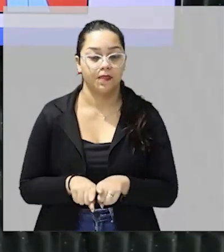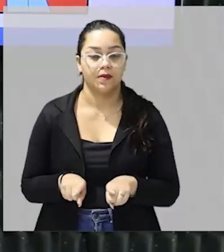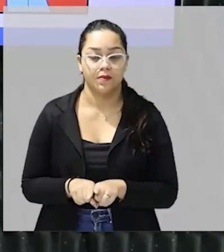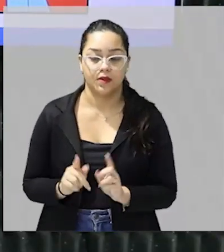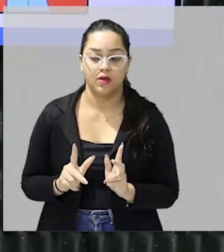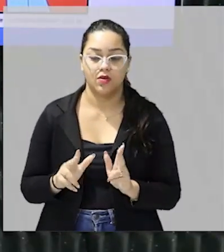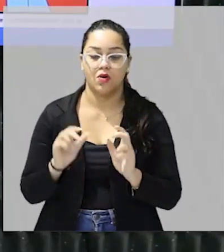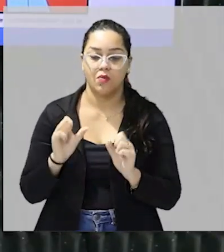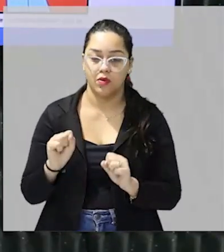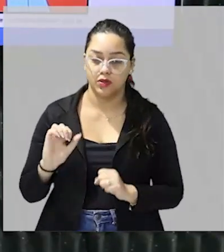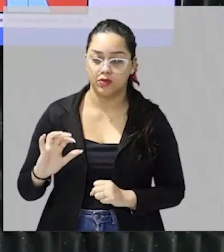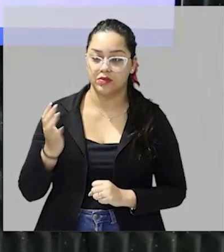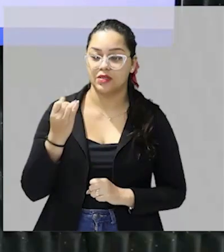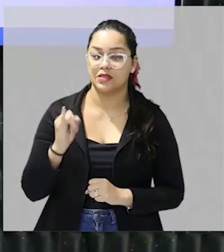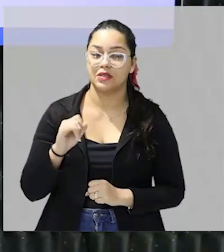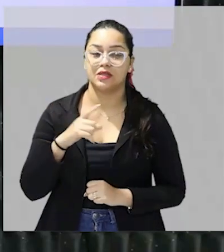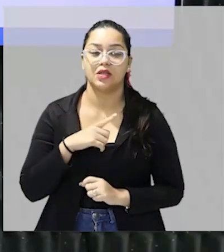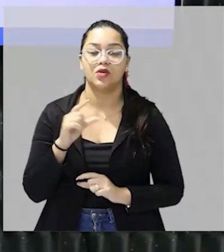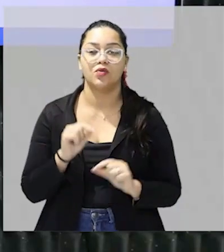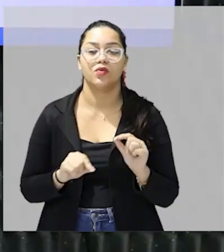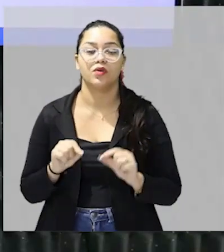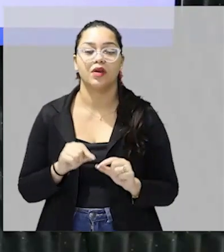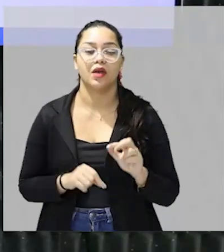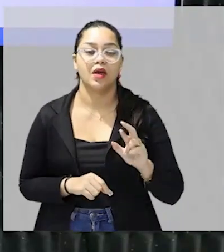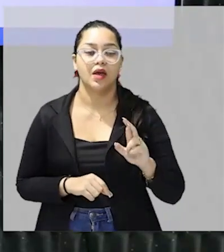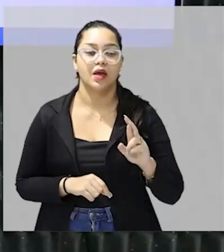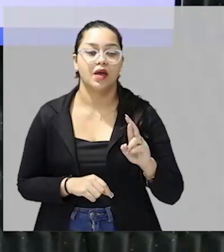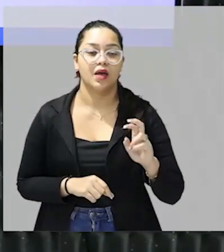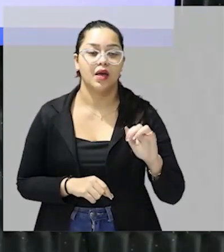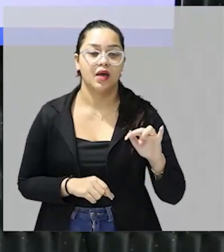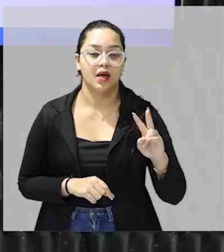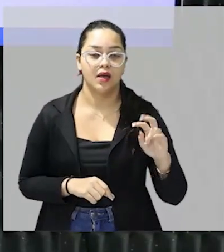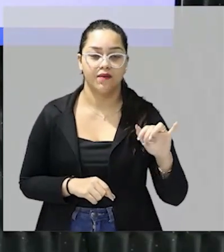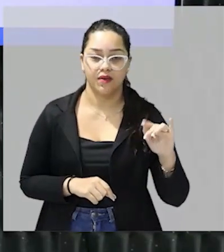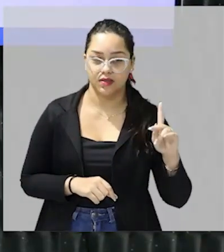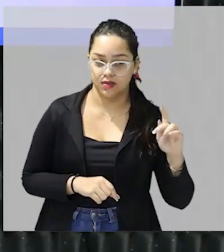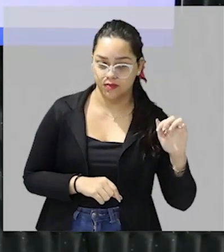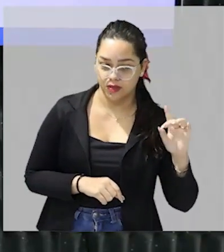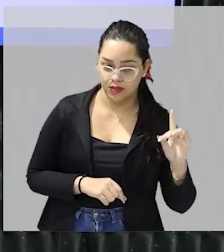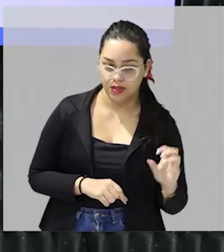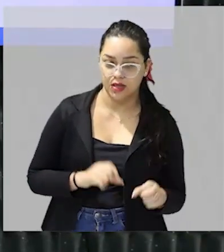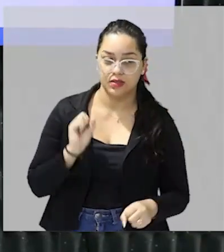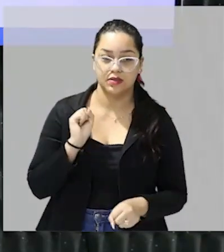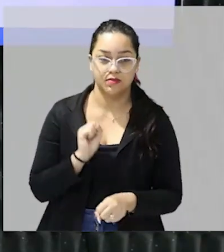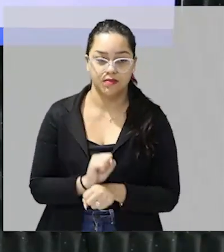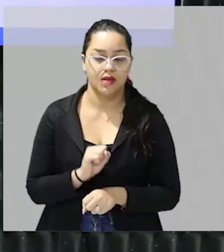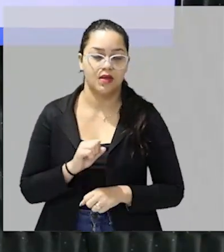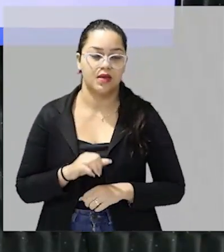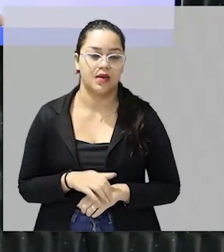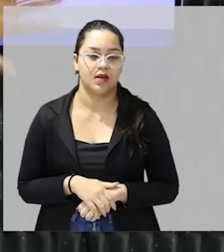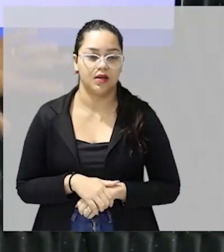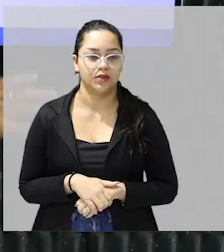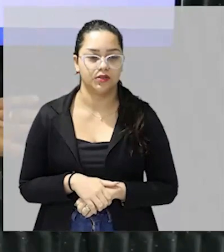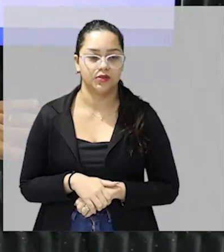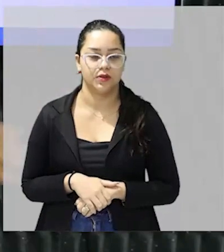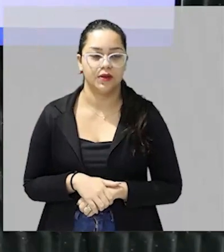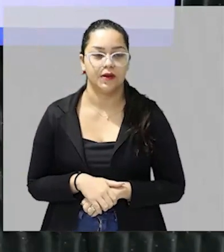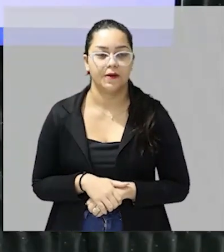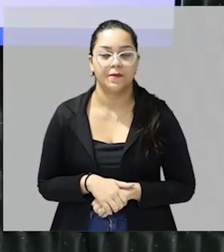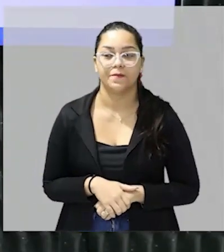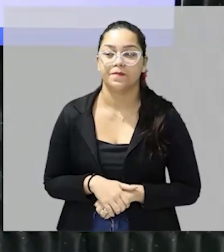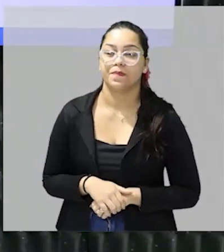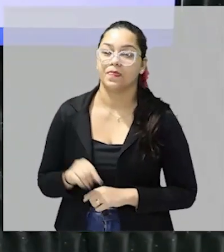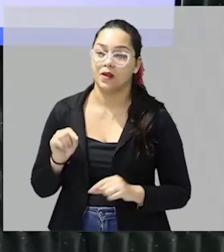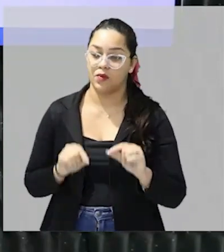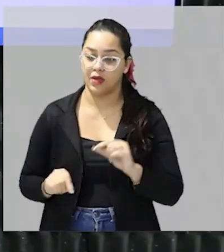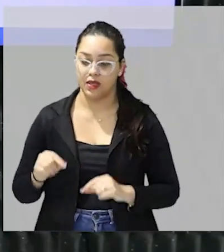pode acontecer se existe o quê? A interrupção desse treinamento, que é o princípio da reversibilidade. Aqui